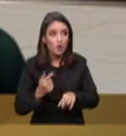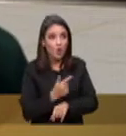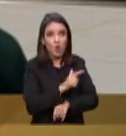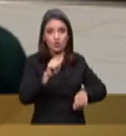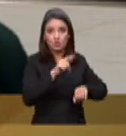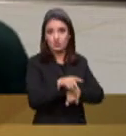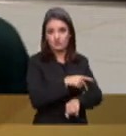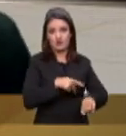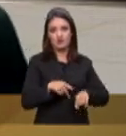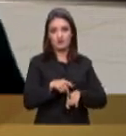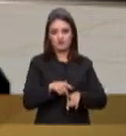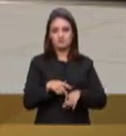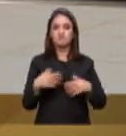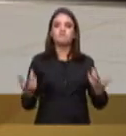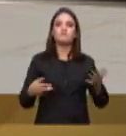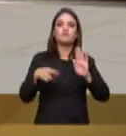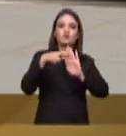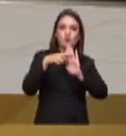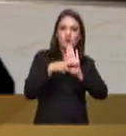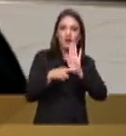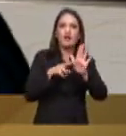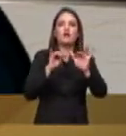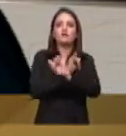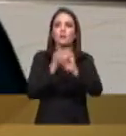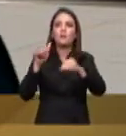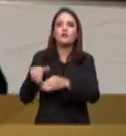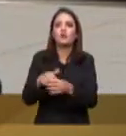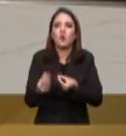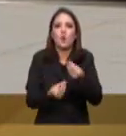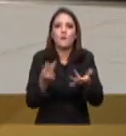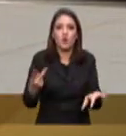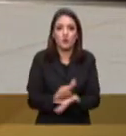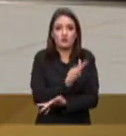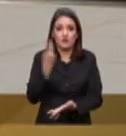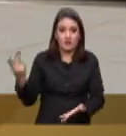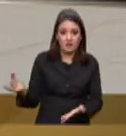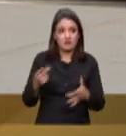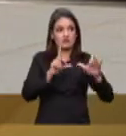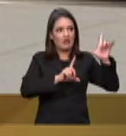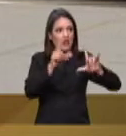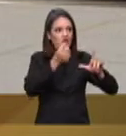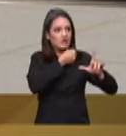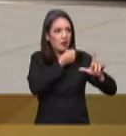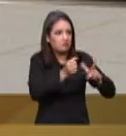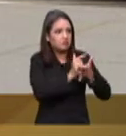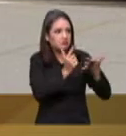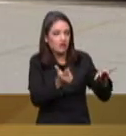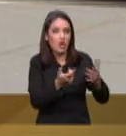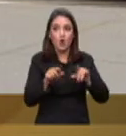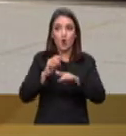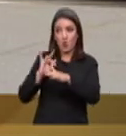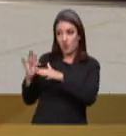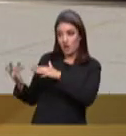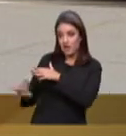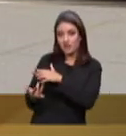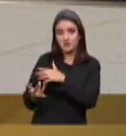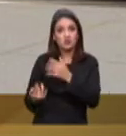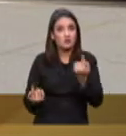internacionalmente. A regulação adequada da propaganda eleitoral na internet, seja na mídia tradicional, seja nas redes sociais, é